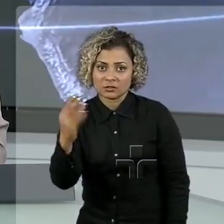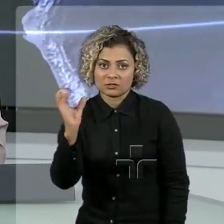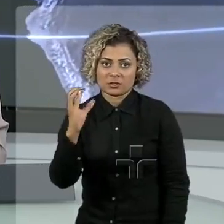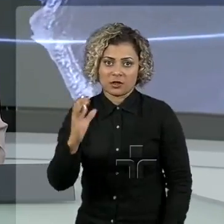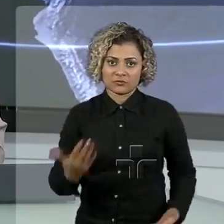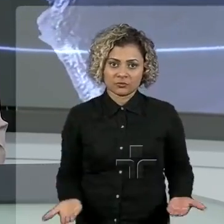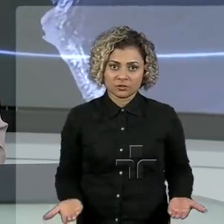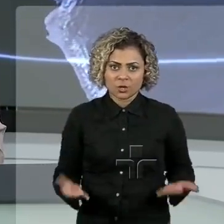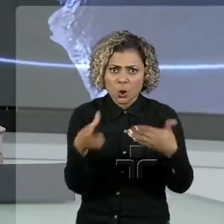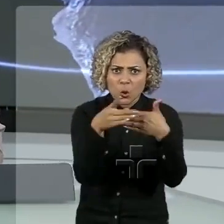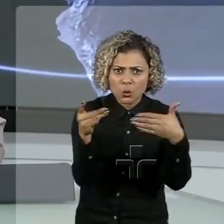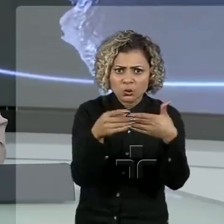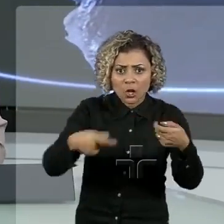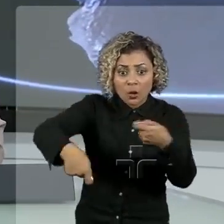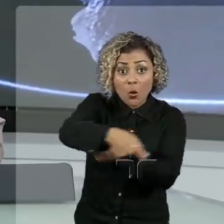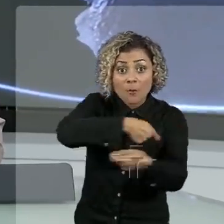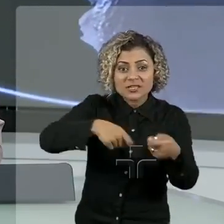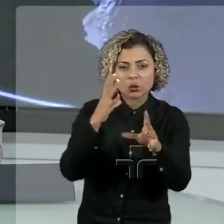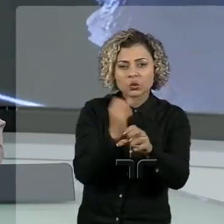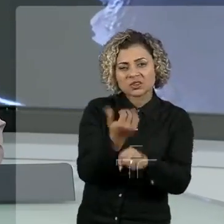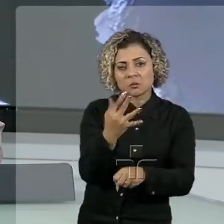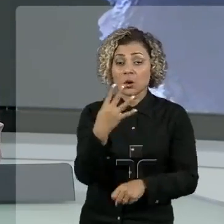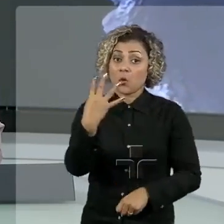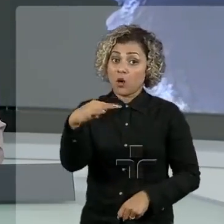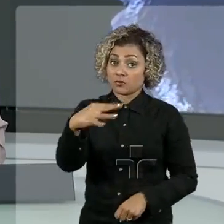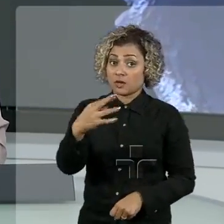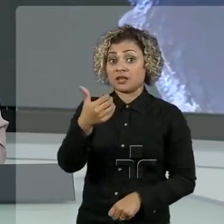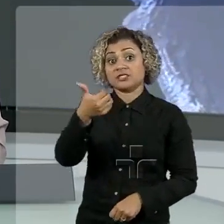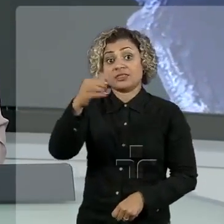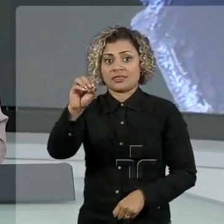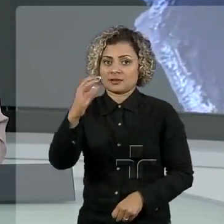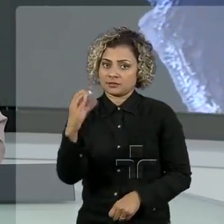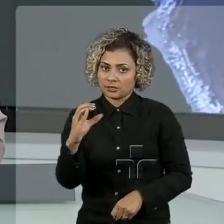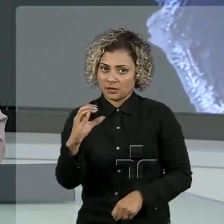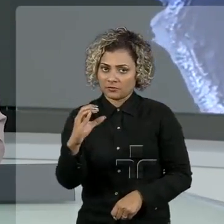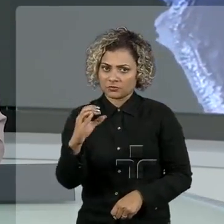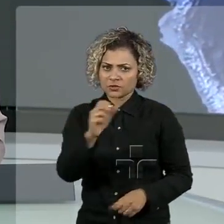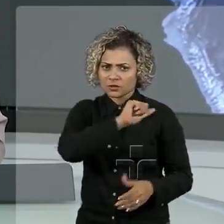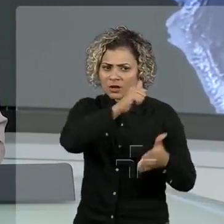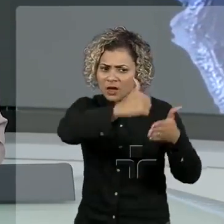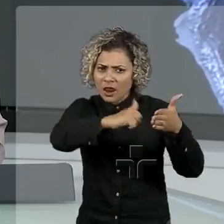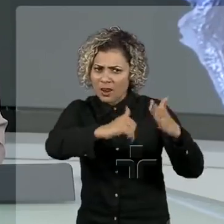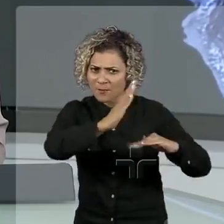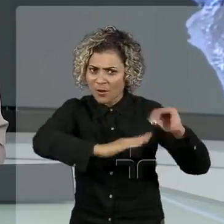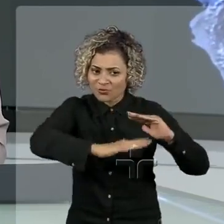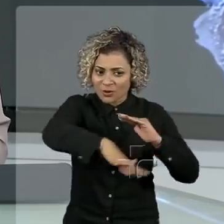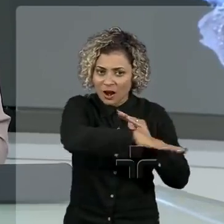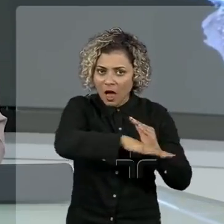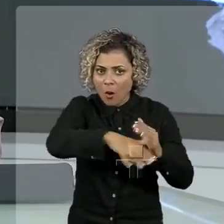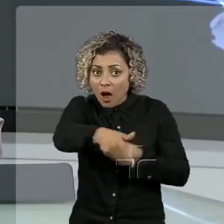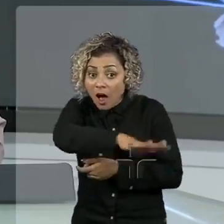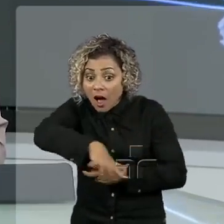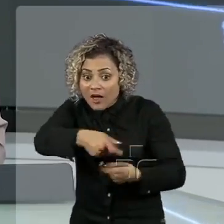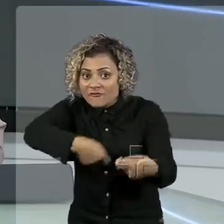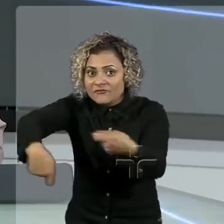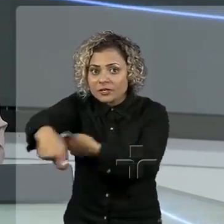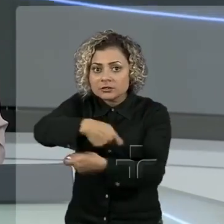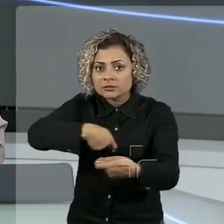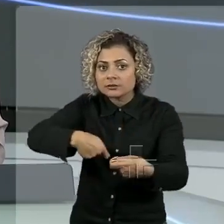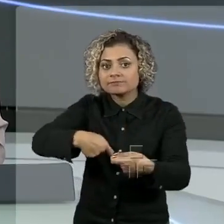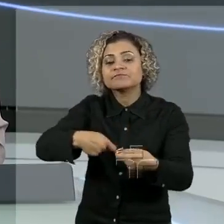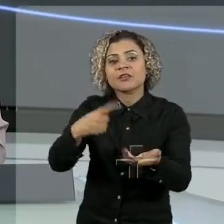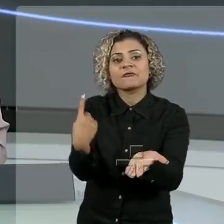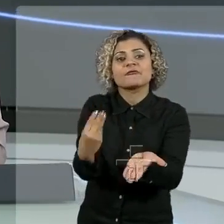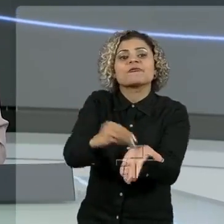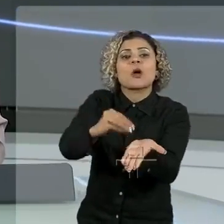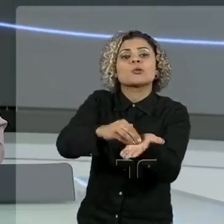4,53. O dólar comercial fechou cotado a R$ 4,10. Quem analisa o mercado financeiro afirma que a falta de